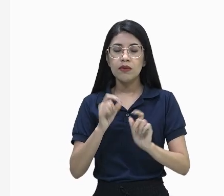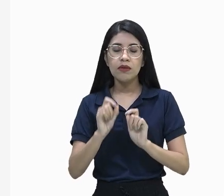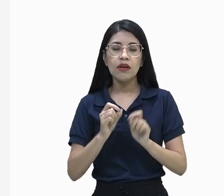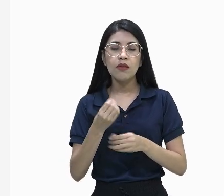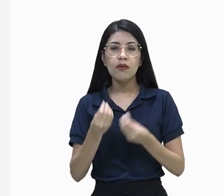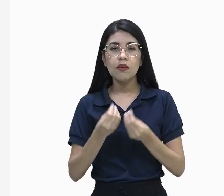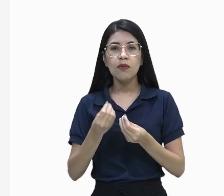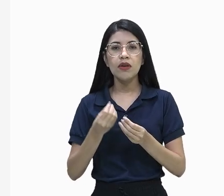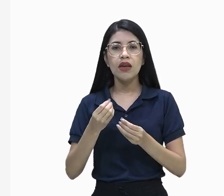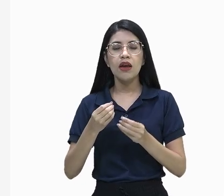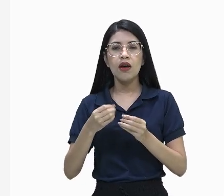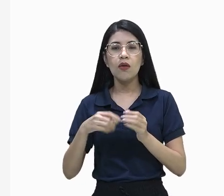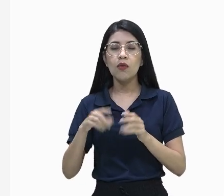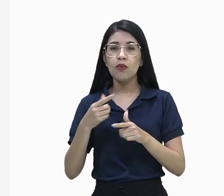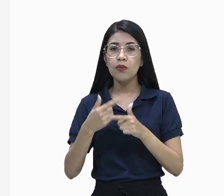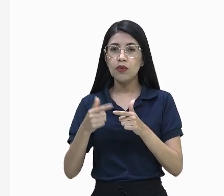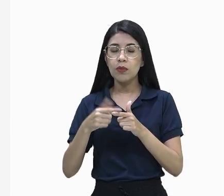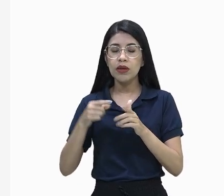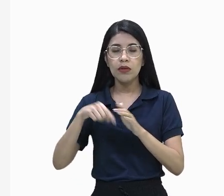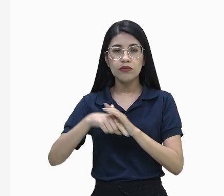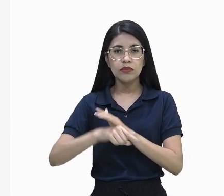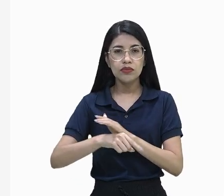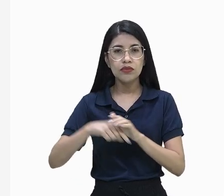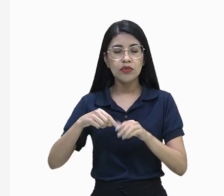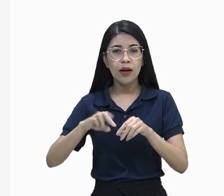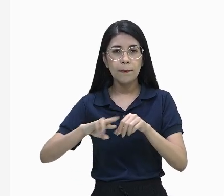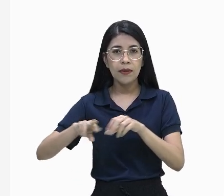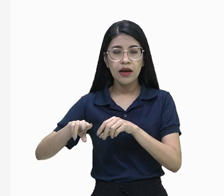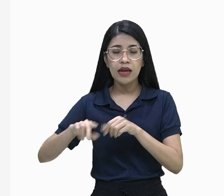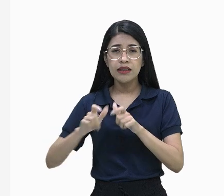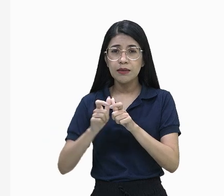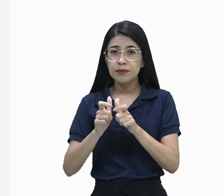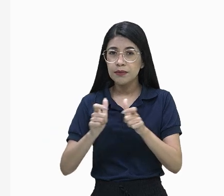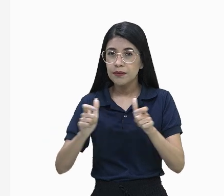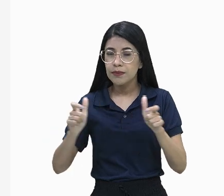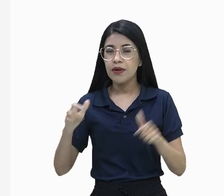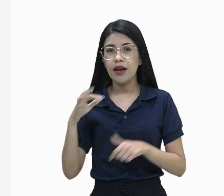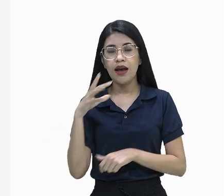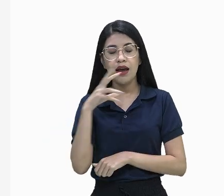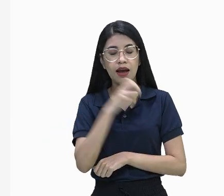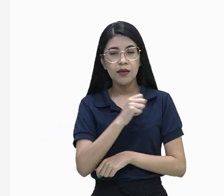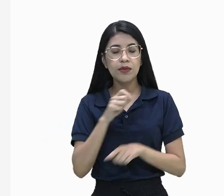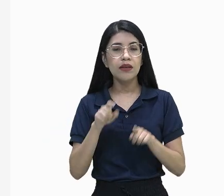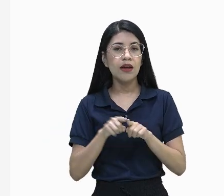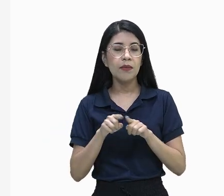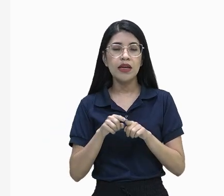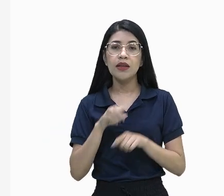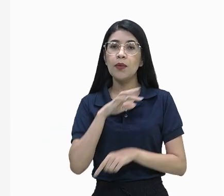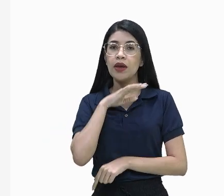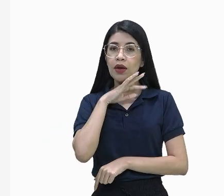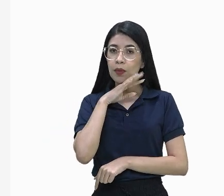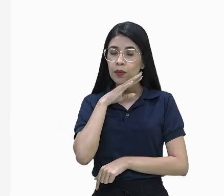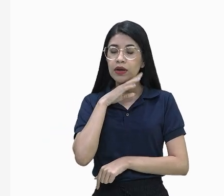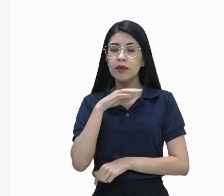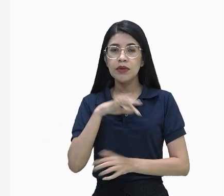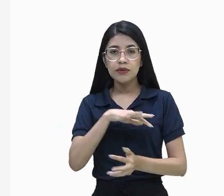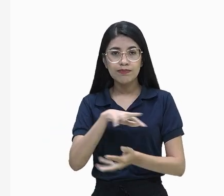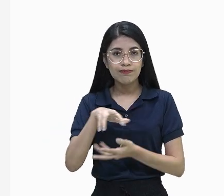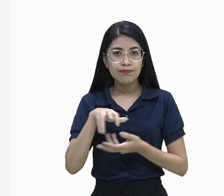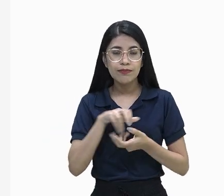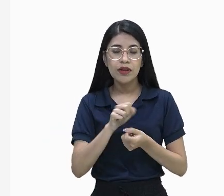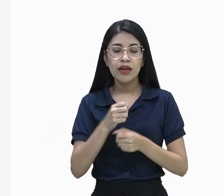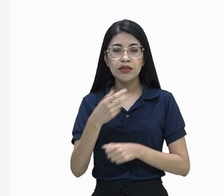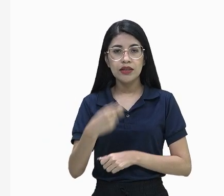garimpo ilegal, o quanto isso vai crescendo, está crescendo muito rápido, né, isso não é bom para a sustentabilidade